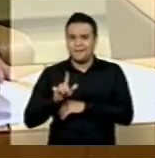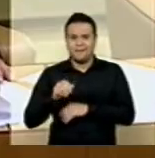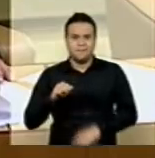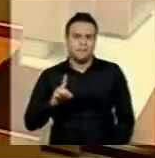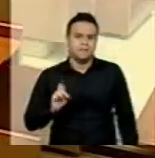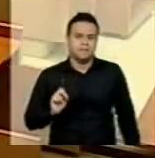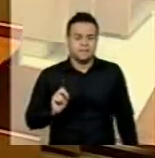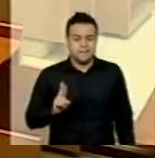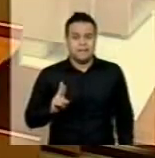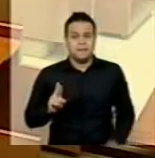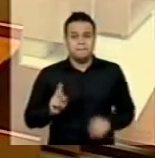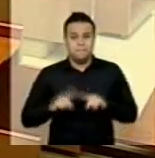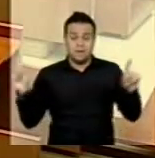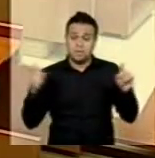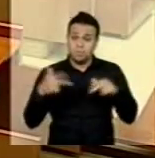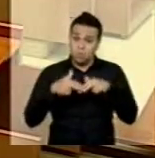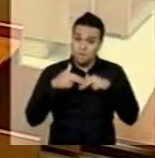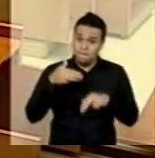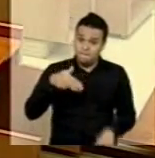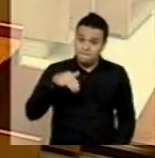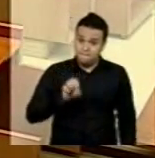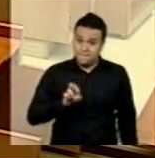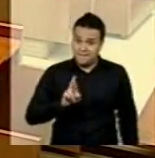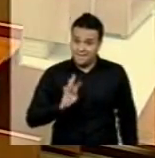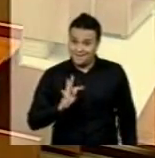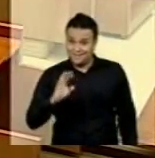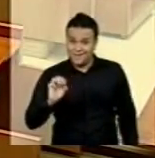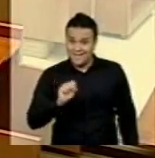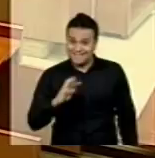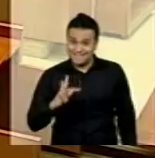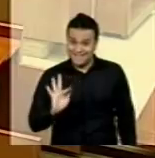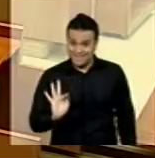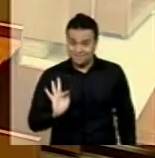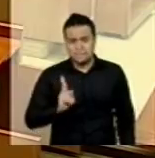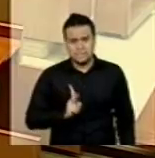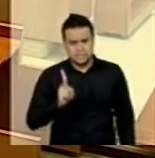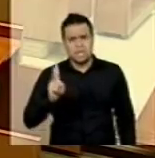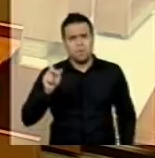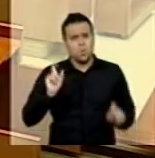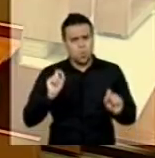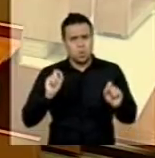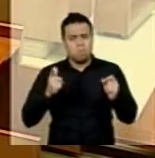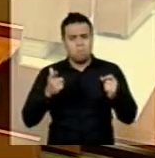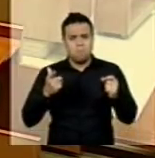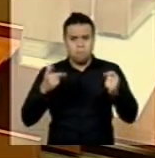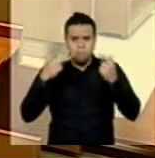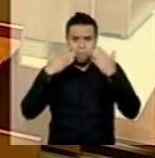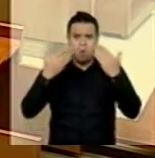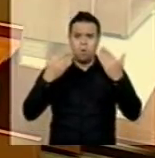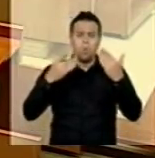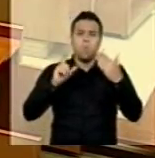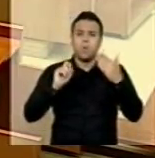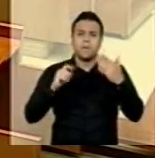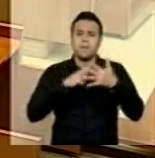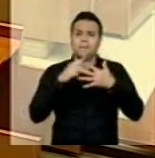Relativamente ao mérito, o Supremo tem sido chamado a pronunciar-se sobre acontecimentos